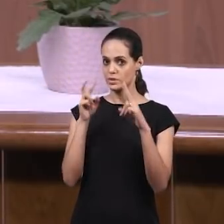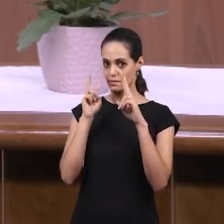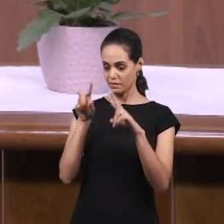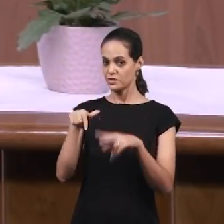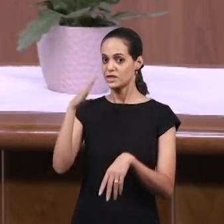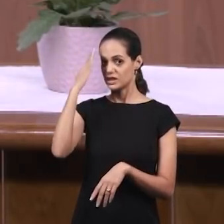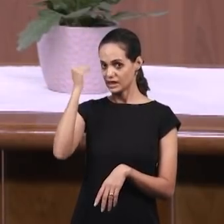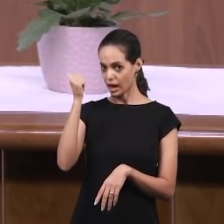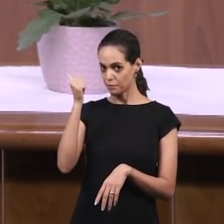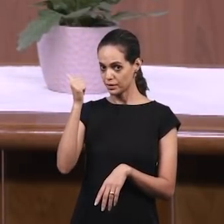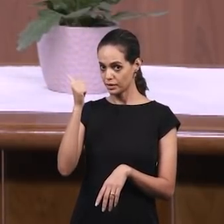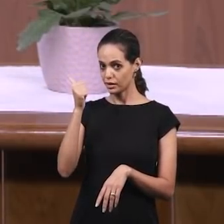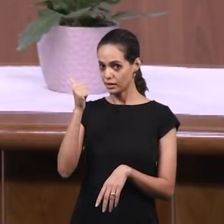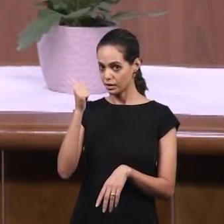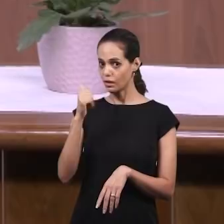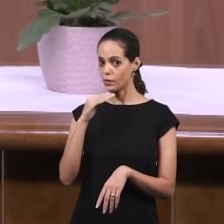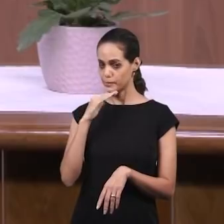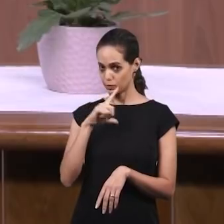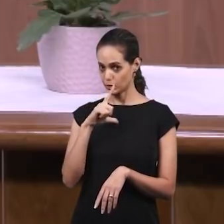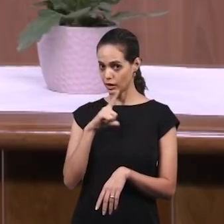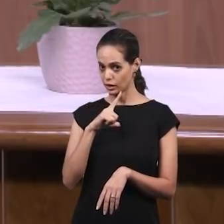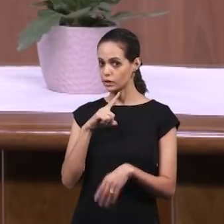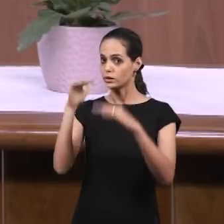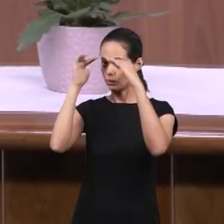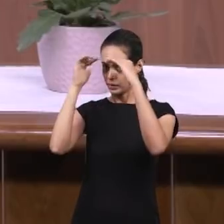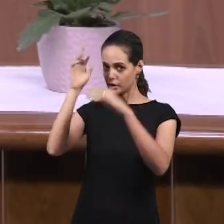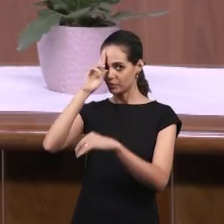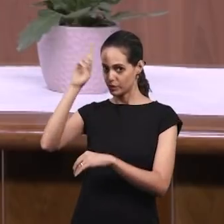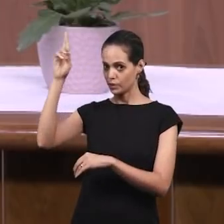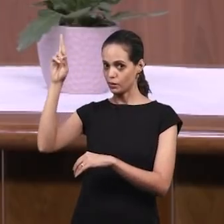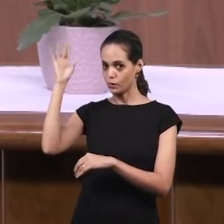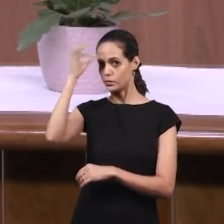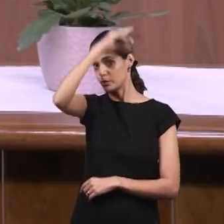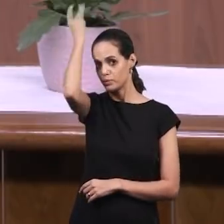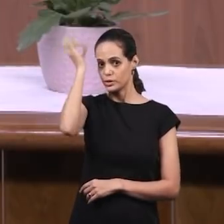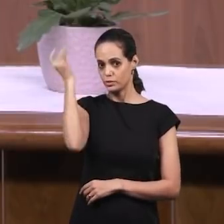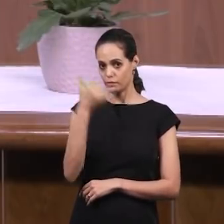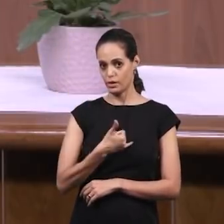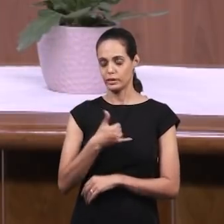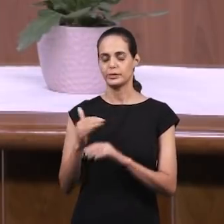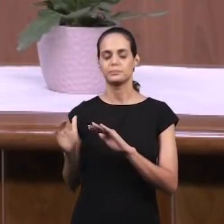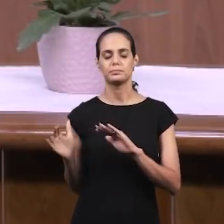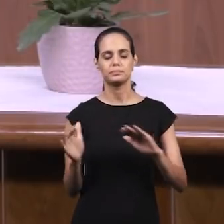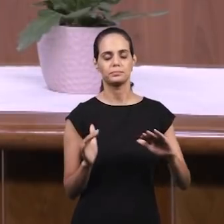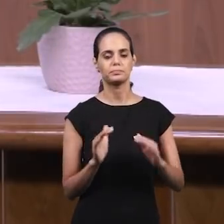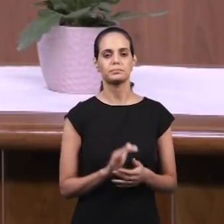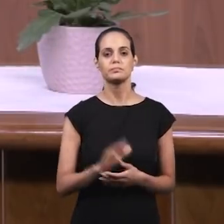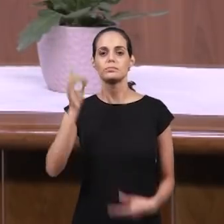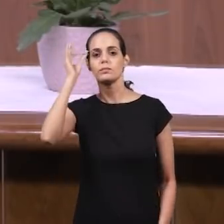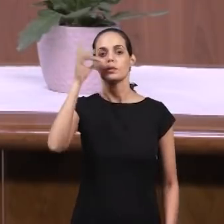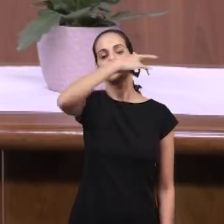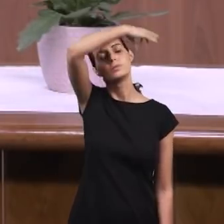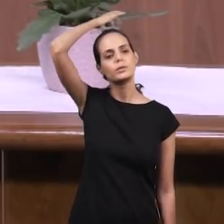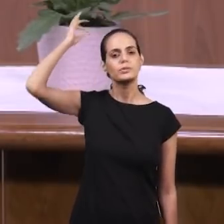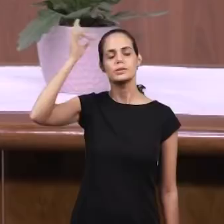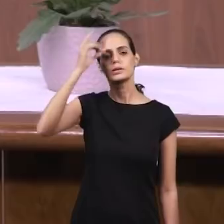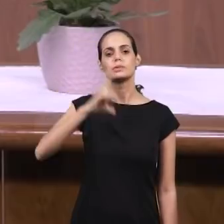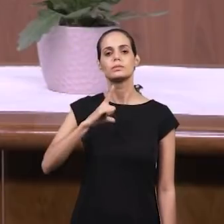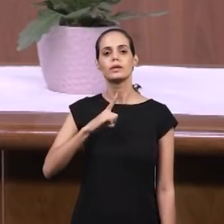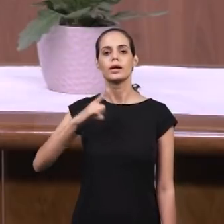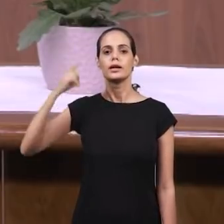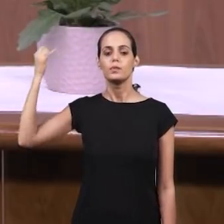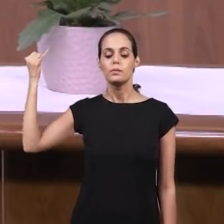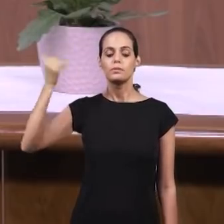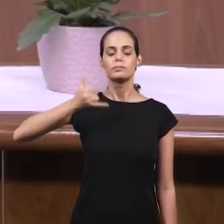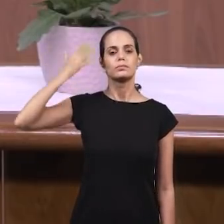o Espírito, ele tem uma mensagem para as igrejas em todo o tempo.